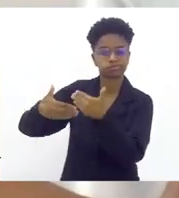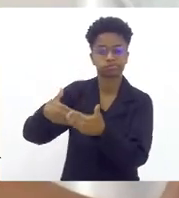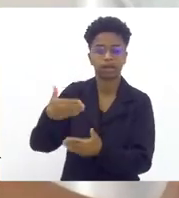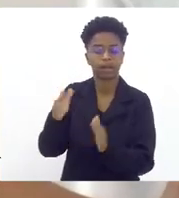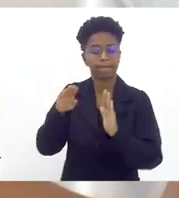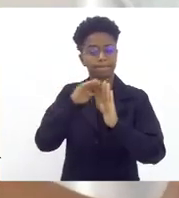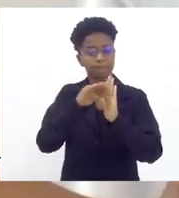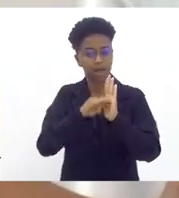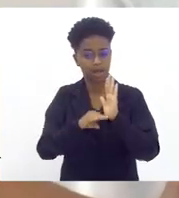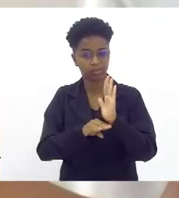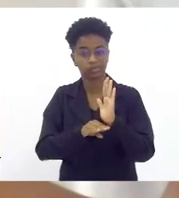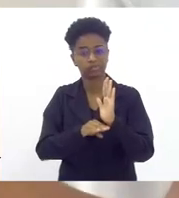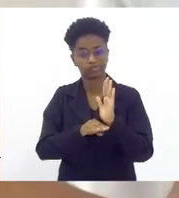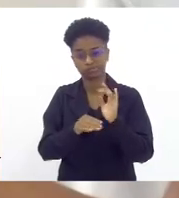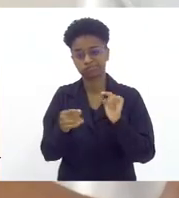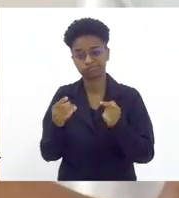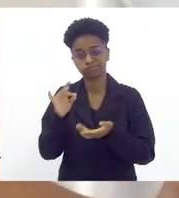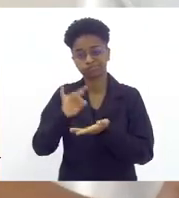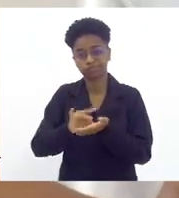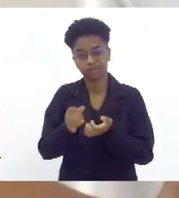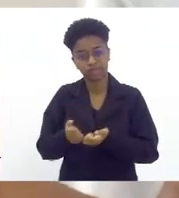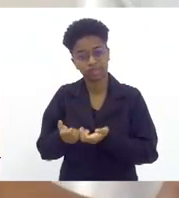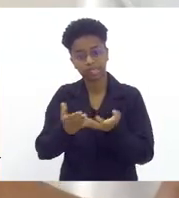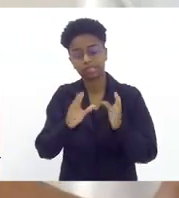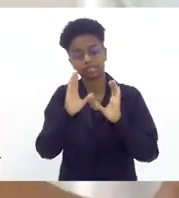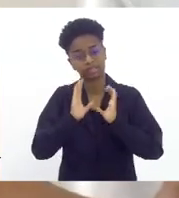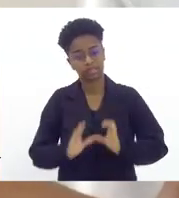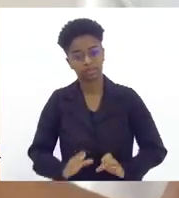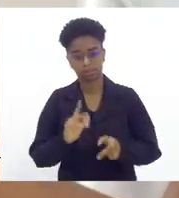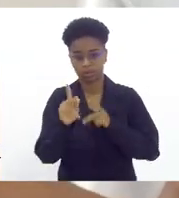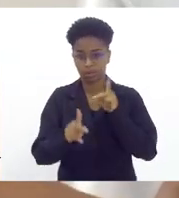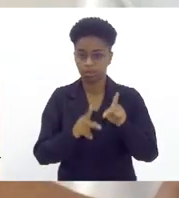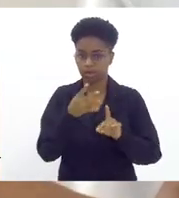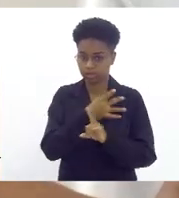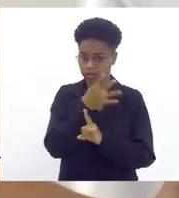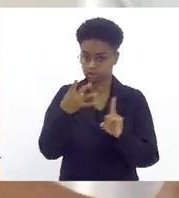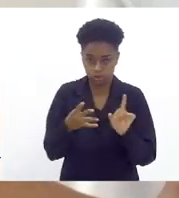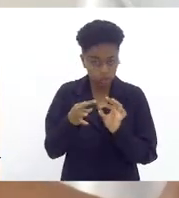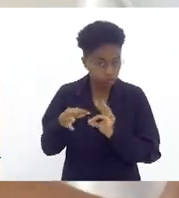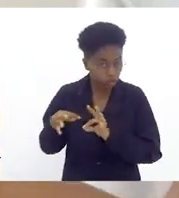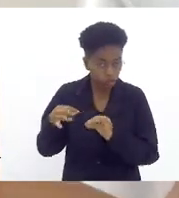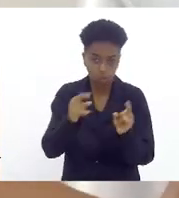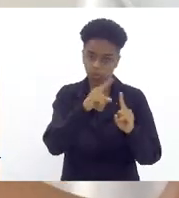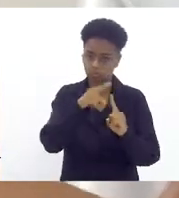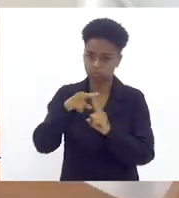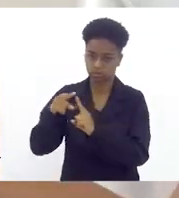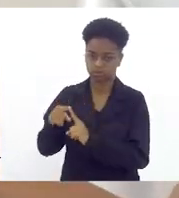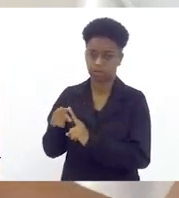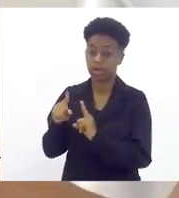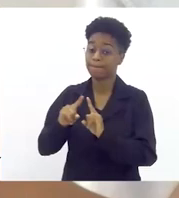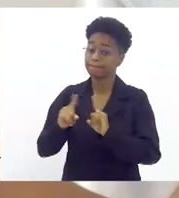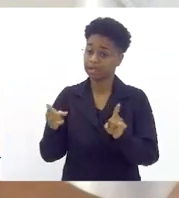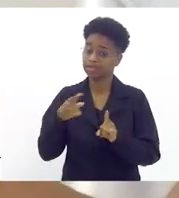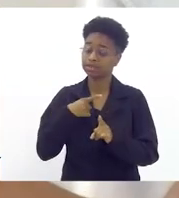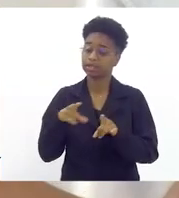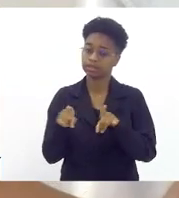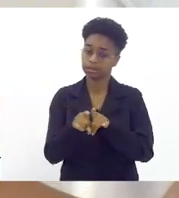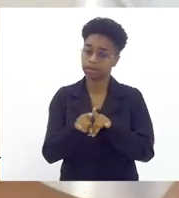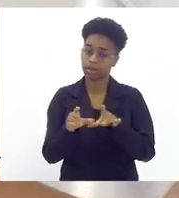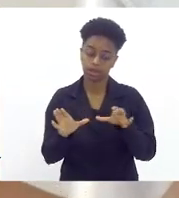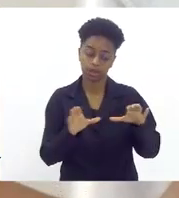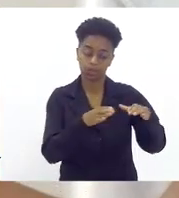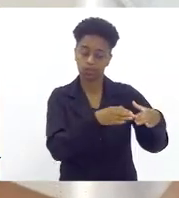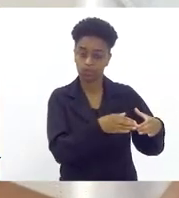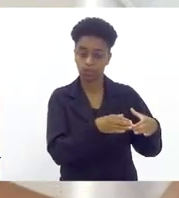que concretizam cidadania para a população LGBTQIA+, de todas as formas possíveis. Mas a gente conta também com